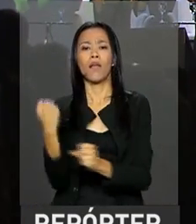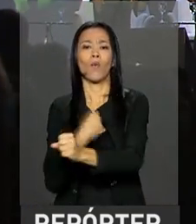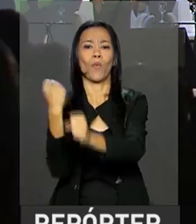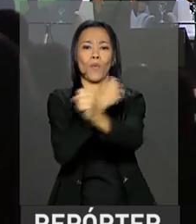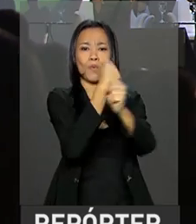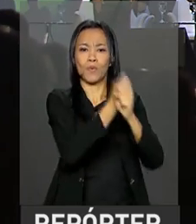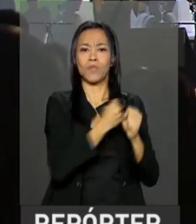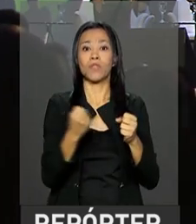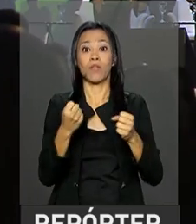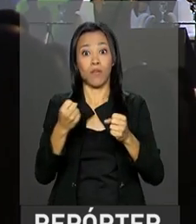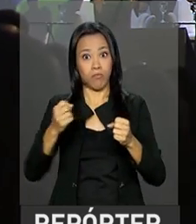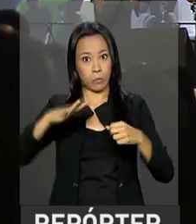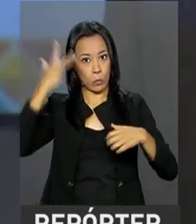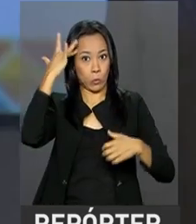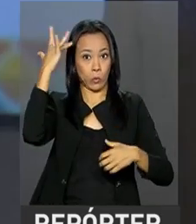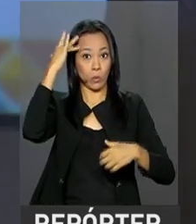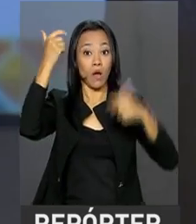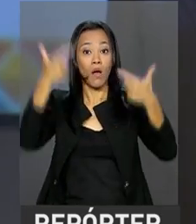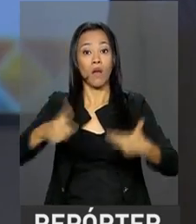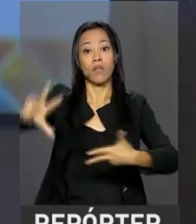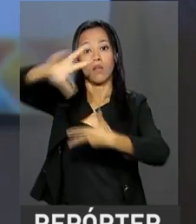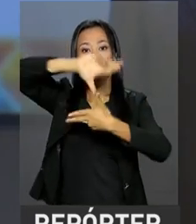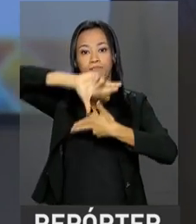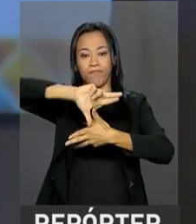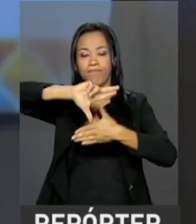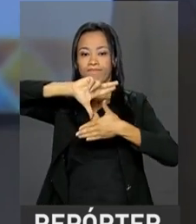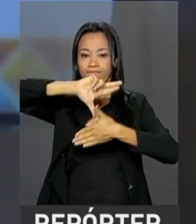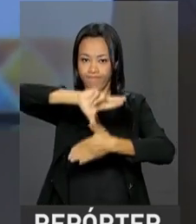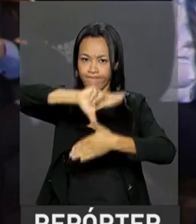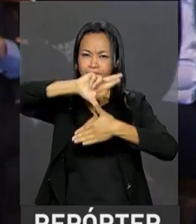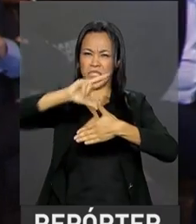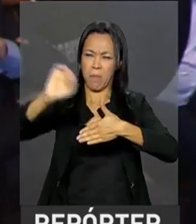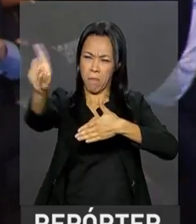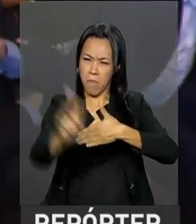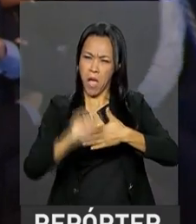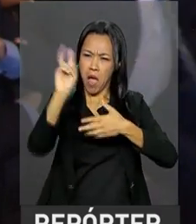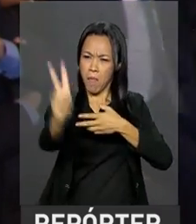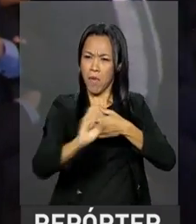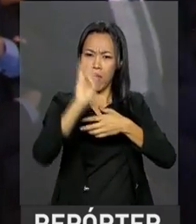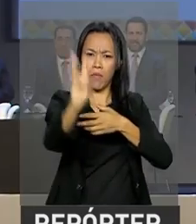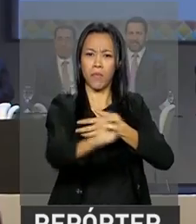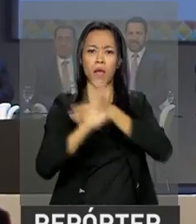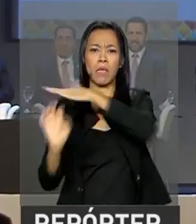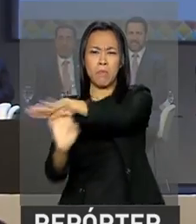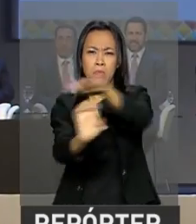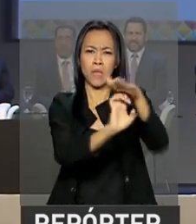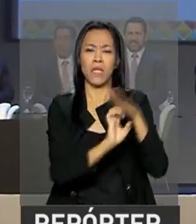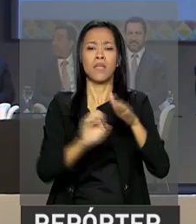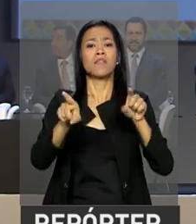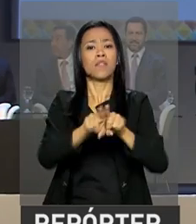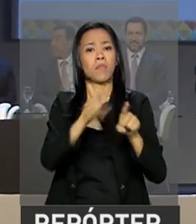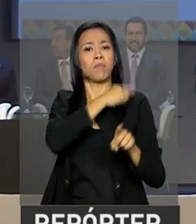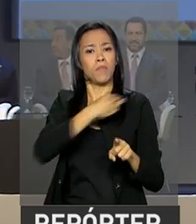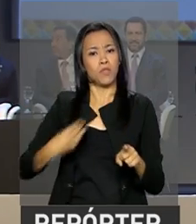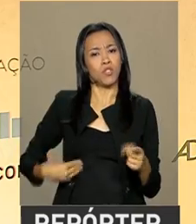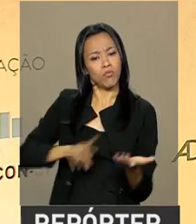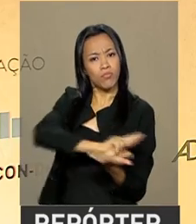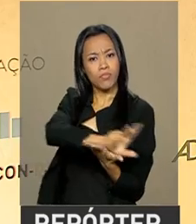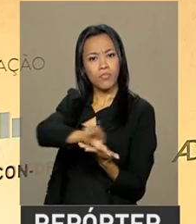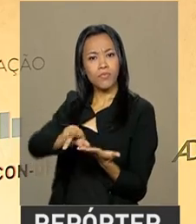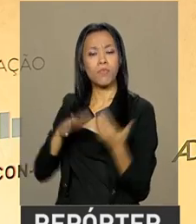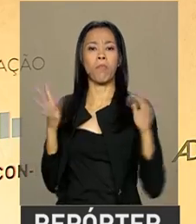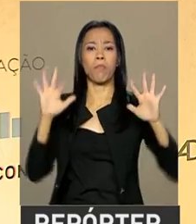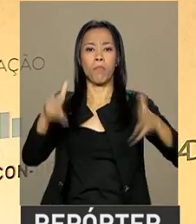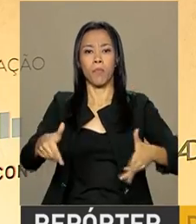América Latina parlamentares ministros e pesos pesados da economia Nacional participaram da abertura